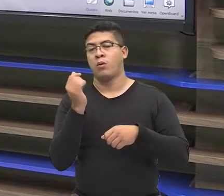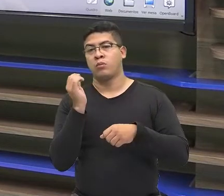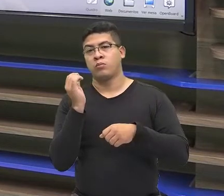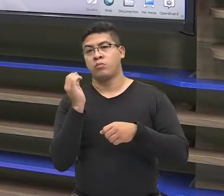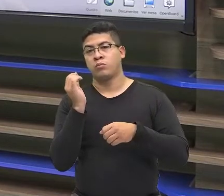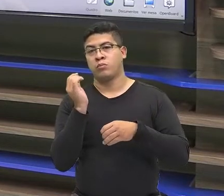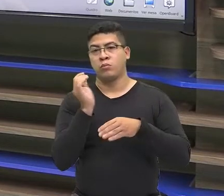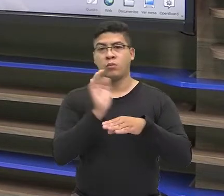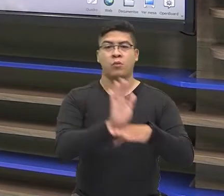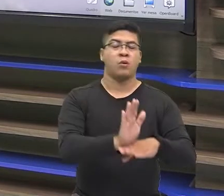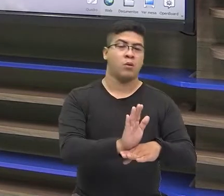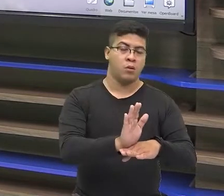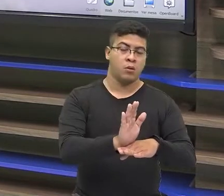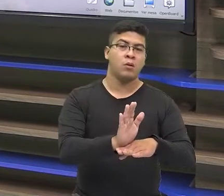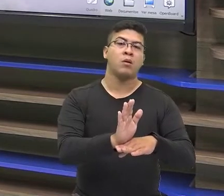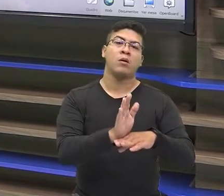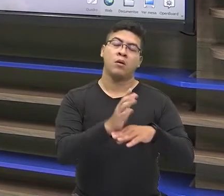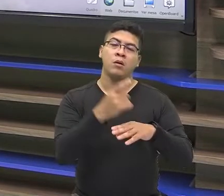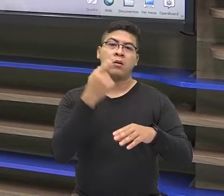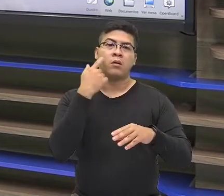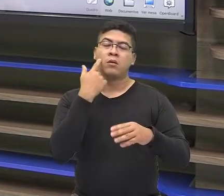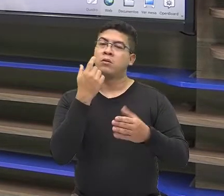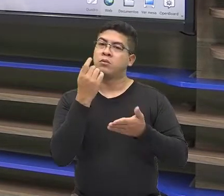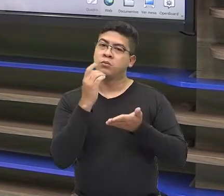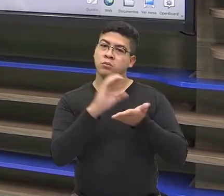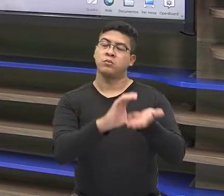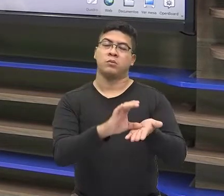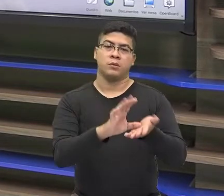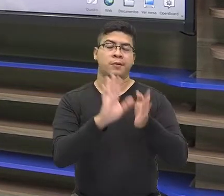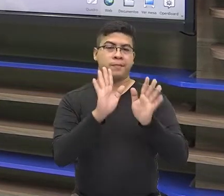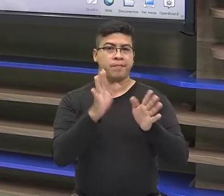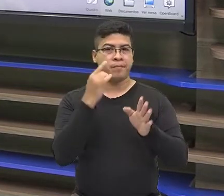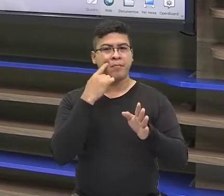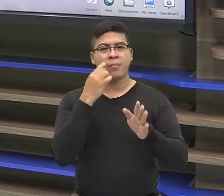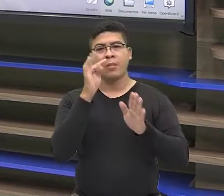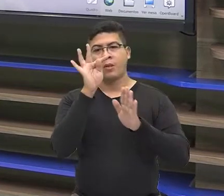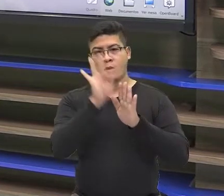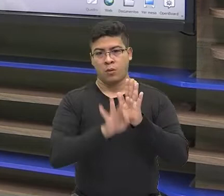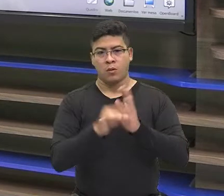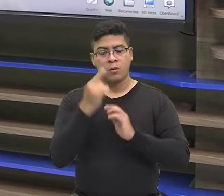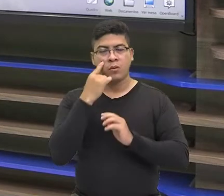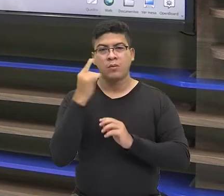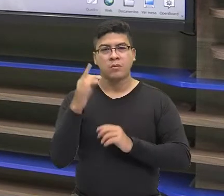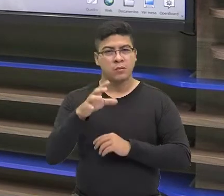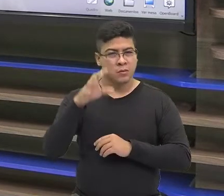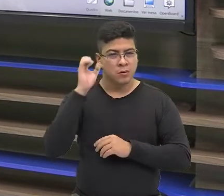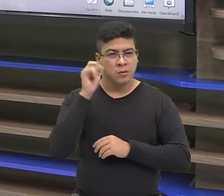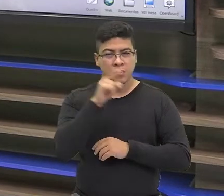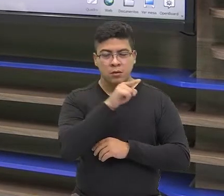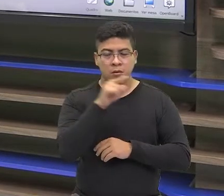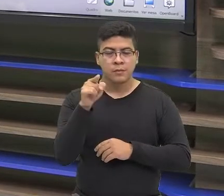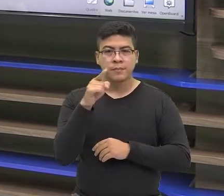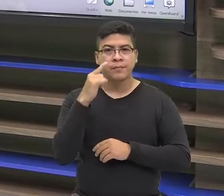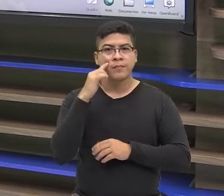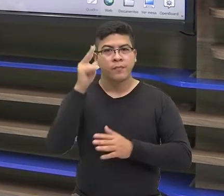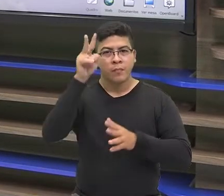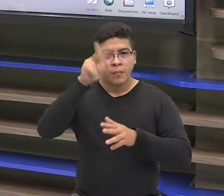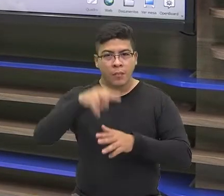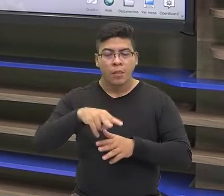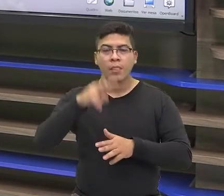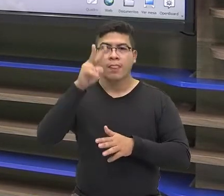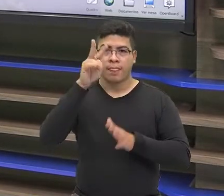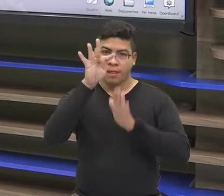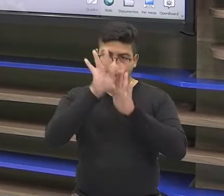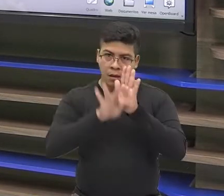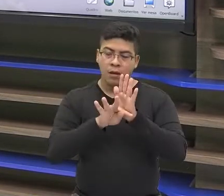dar uma ajuda, né, para essas pessoas. Tem um texto agora que você vai ouvir que trata bem disso, né?